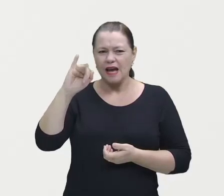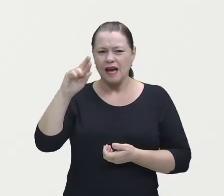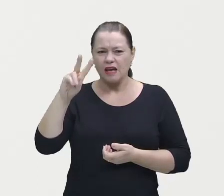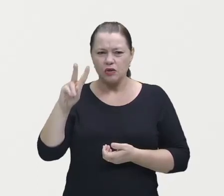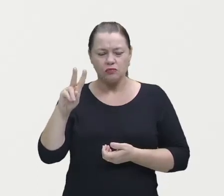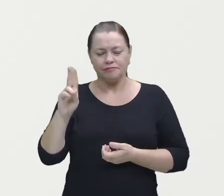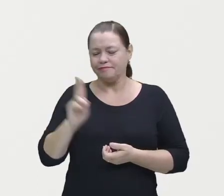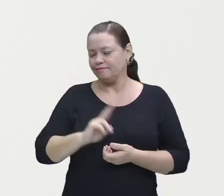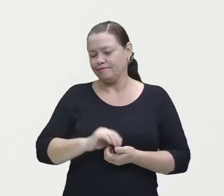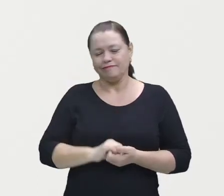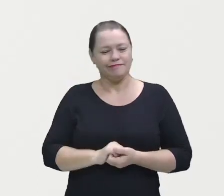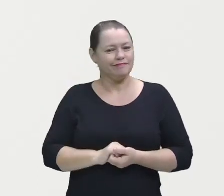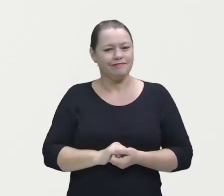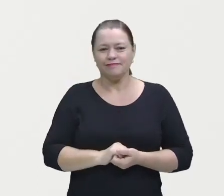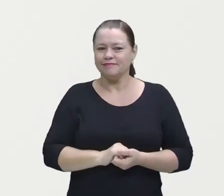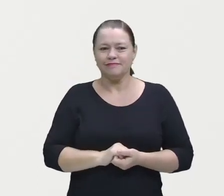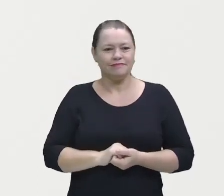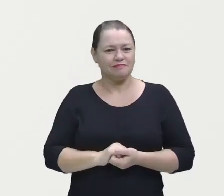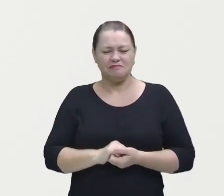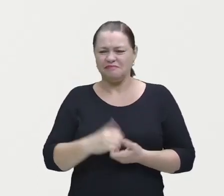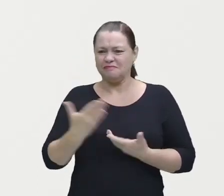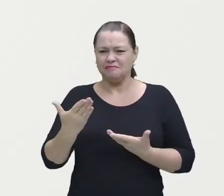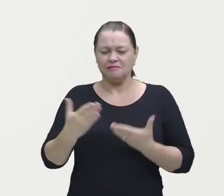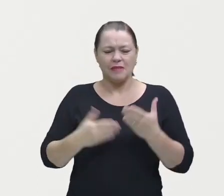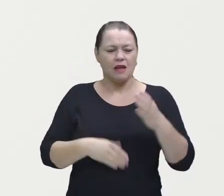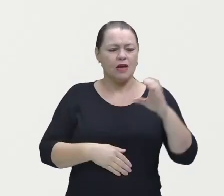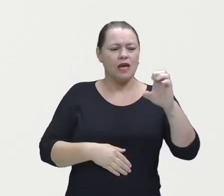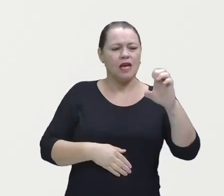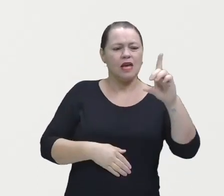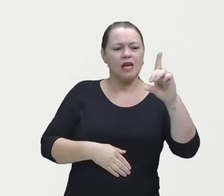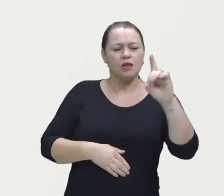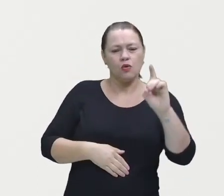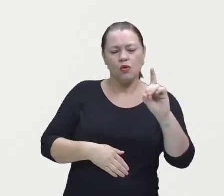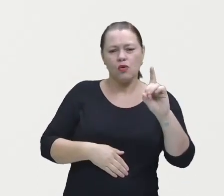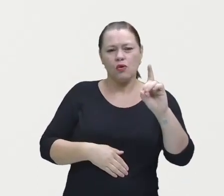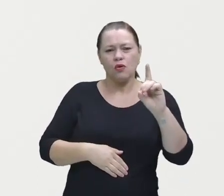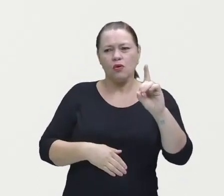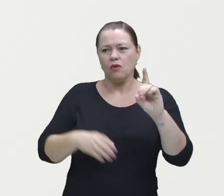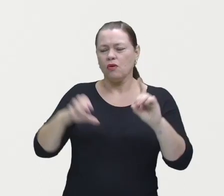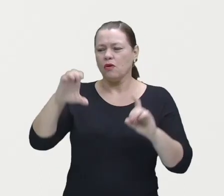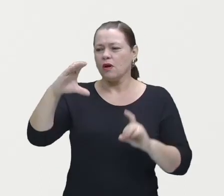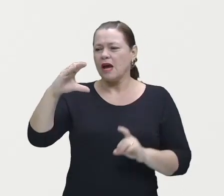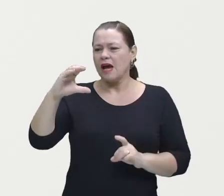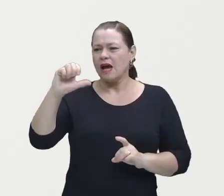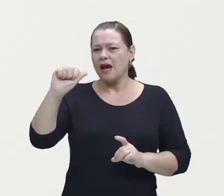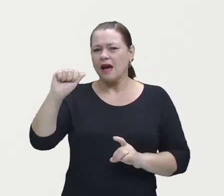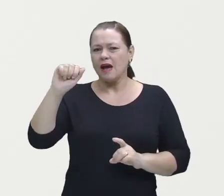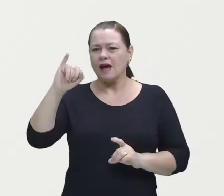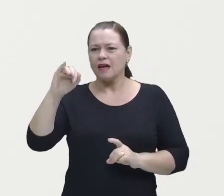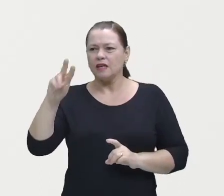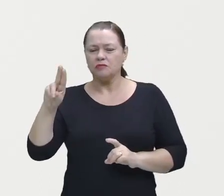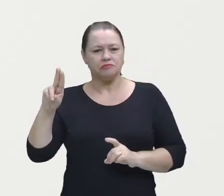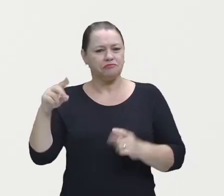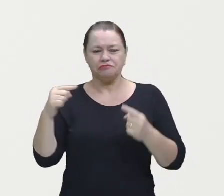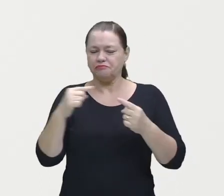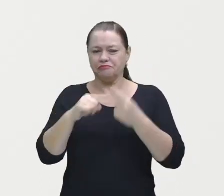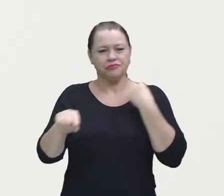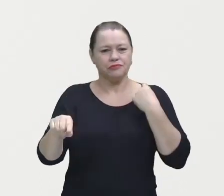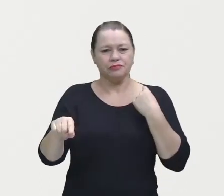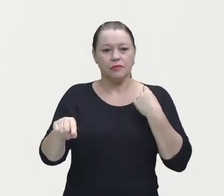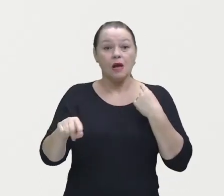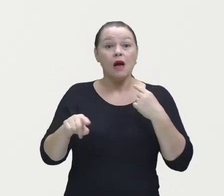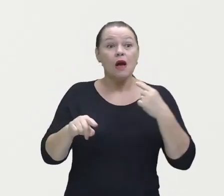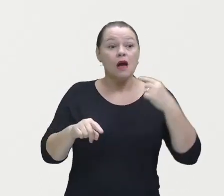Não. Segredo, caiu, não combina nadinha. Segredo, medo.